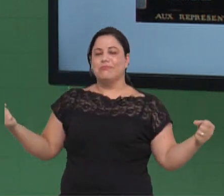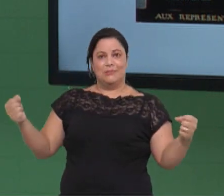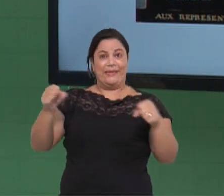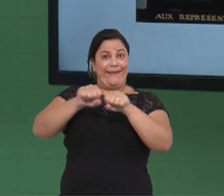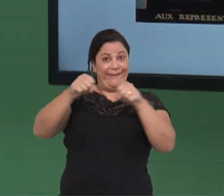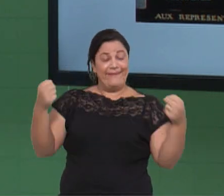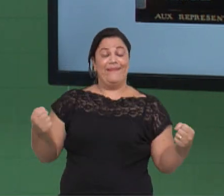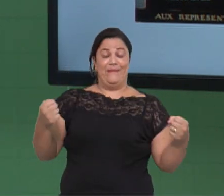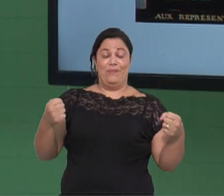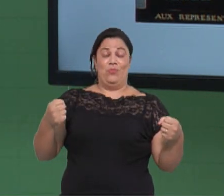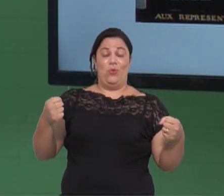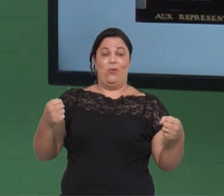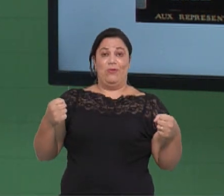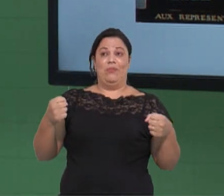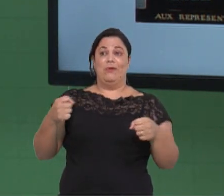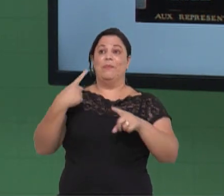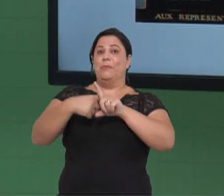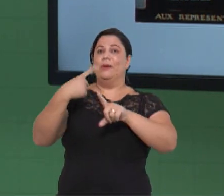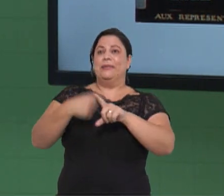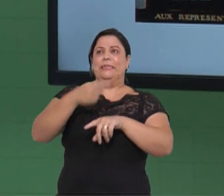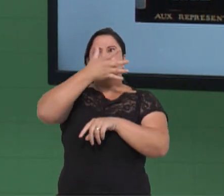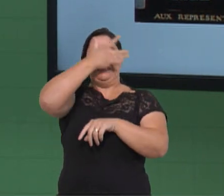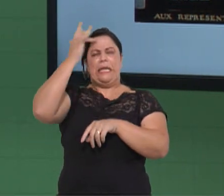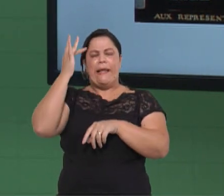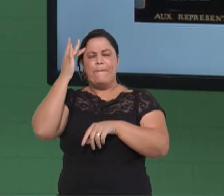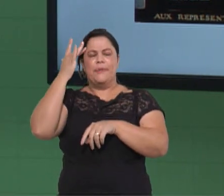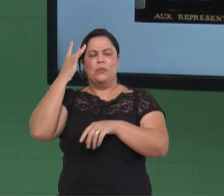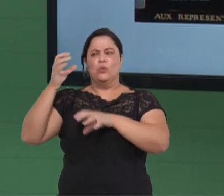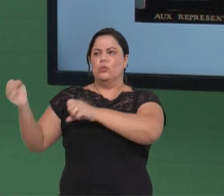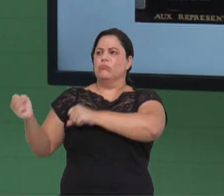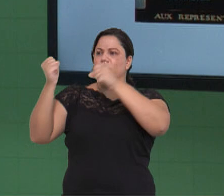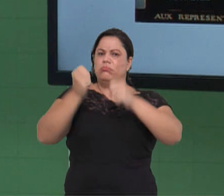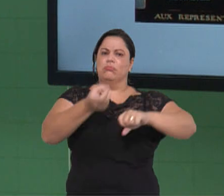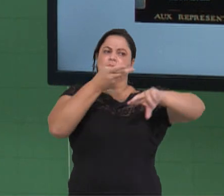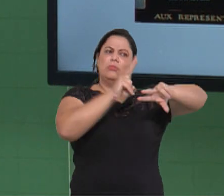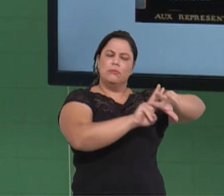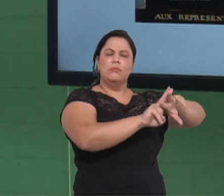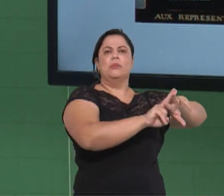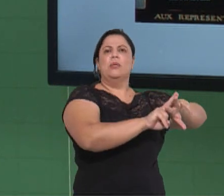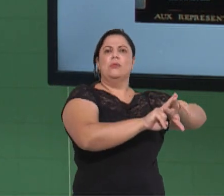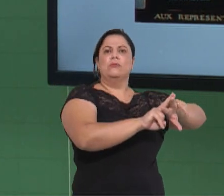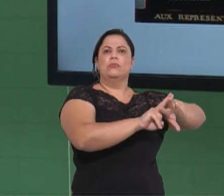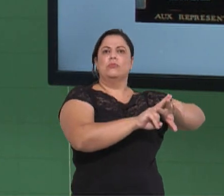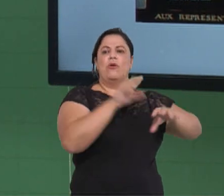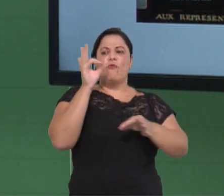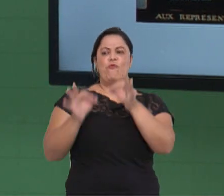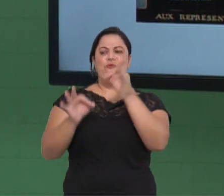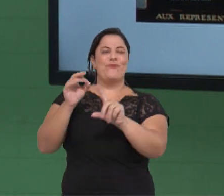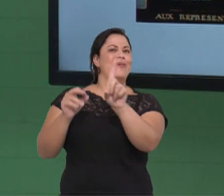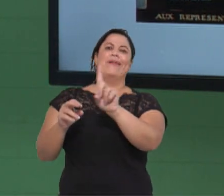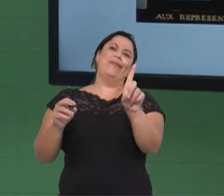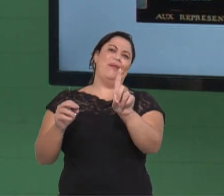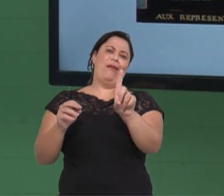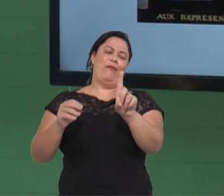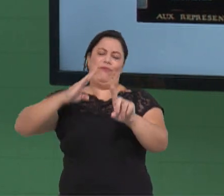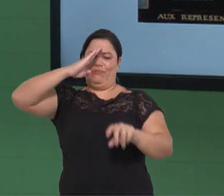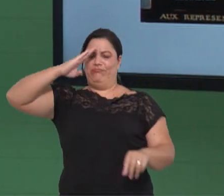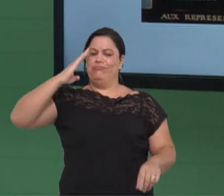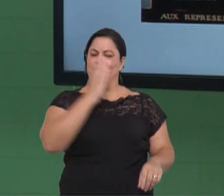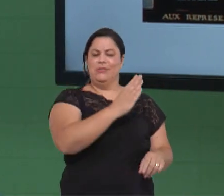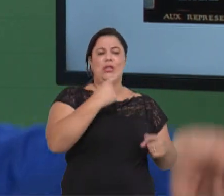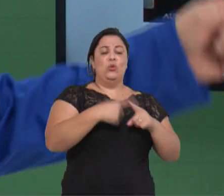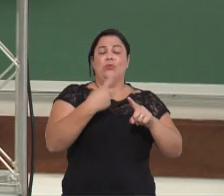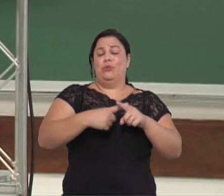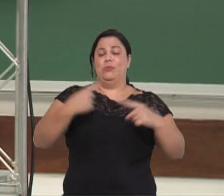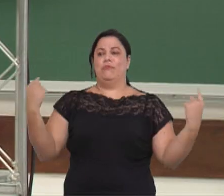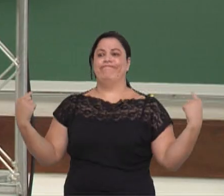ali estão presos pessoas que não passaram por julgamento, mas pessoas que se posicionaram contrários ao